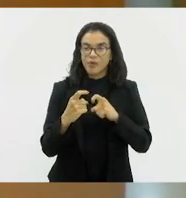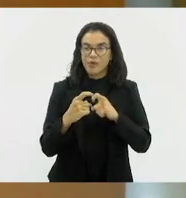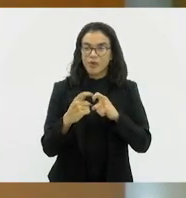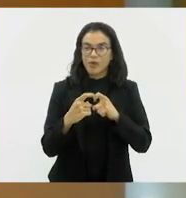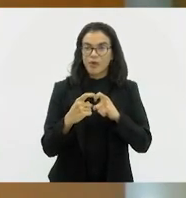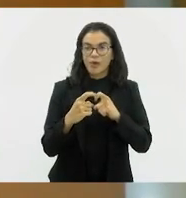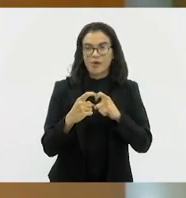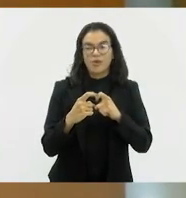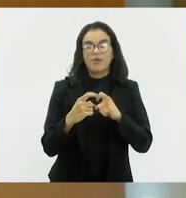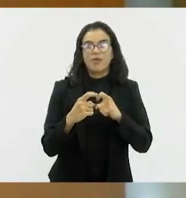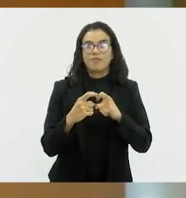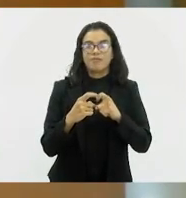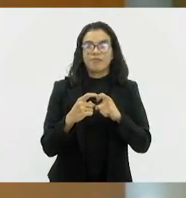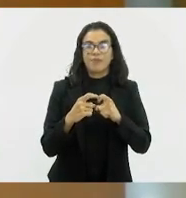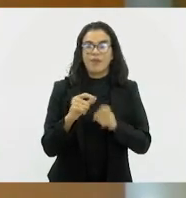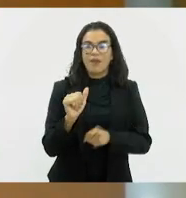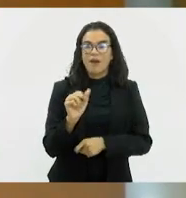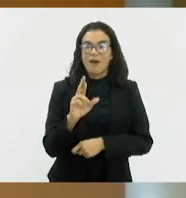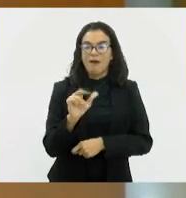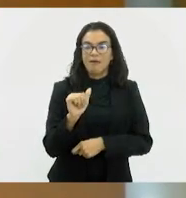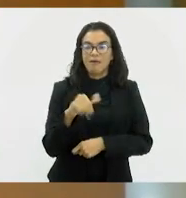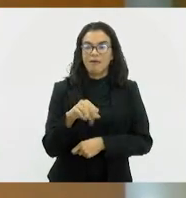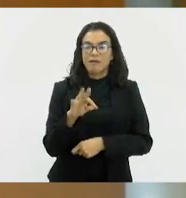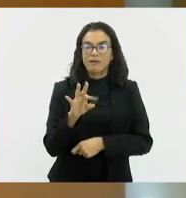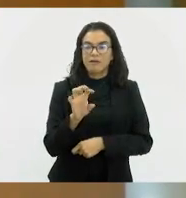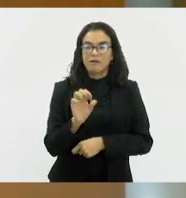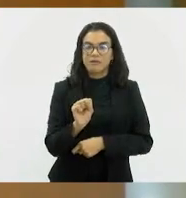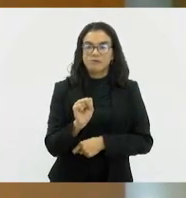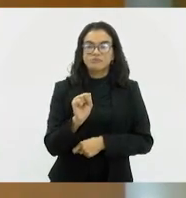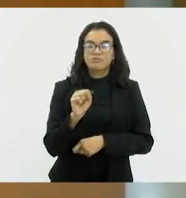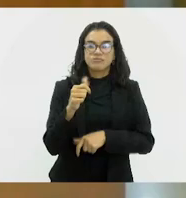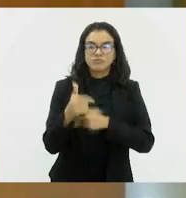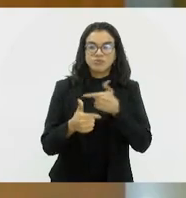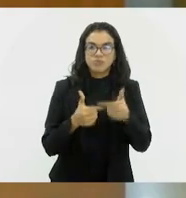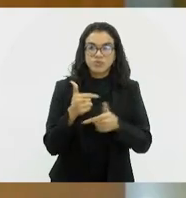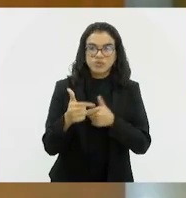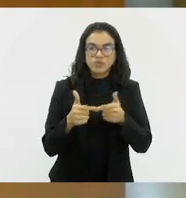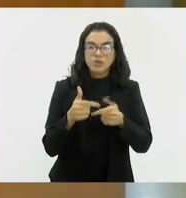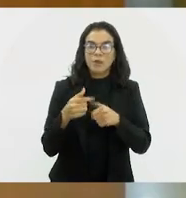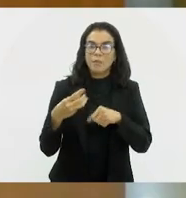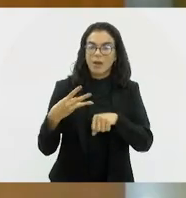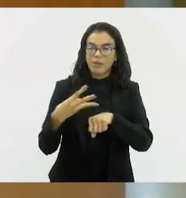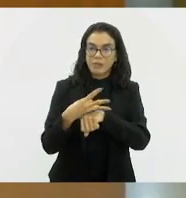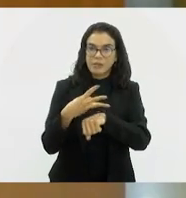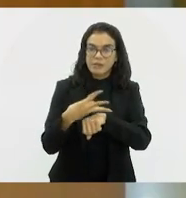Barroso Arantes, que também faz um trabalho com a melhor idade,